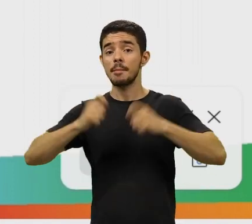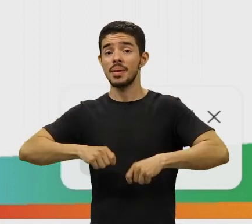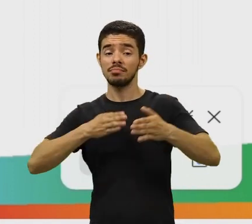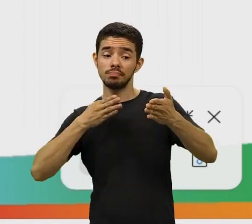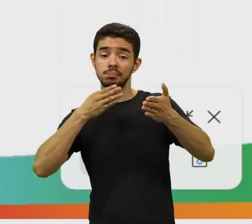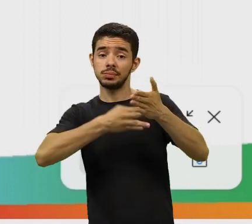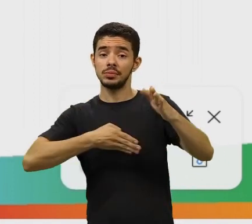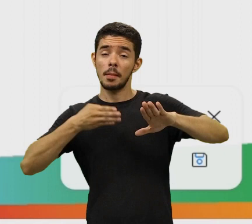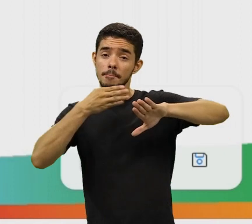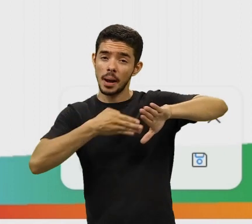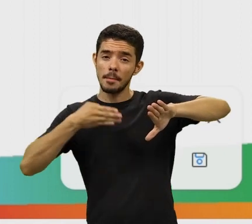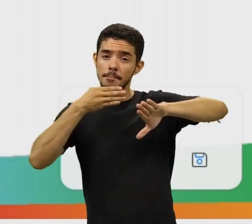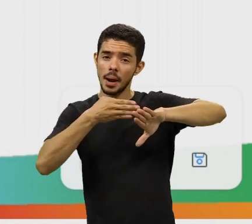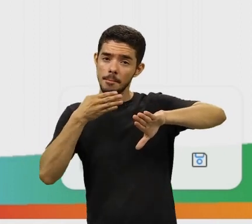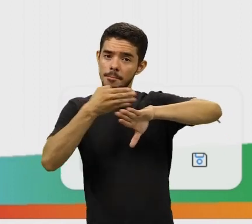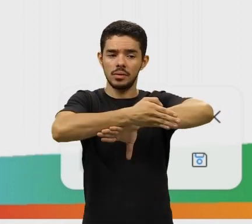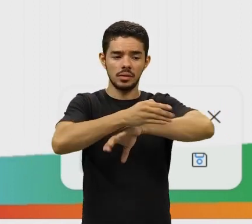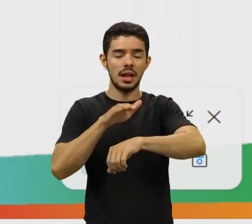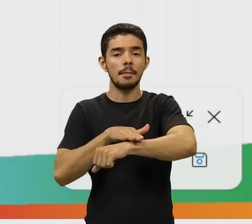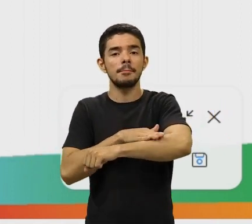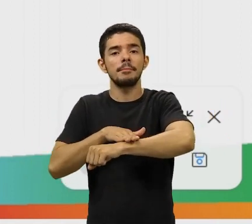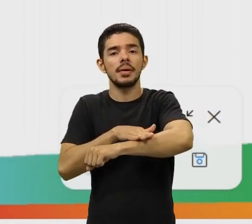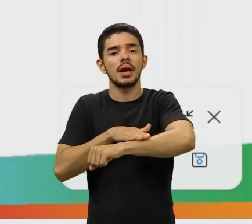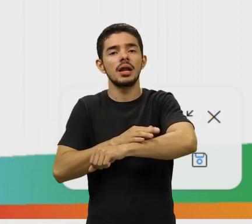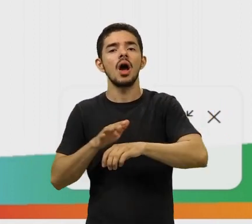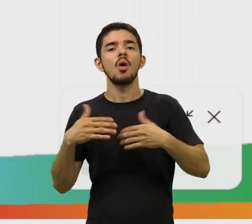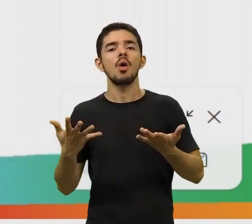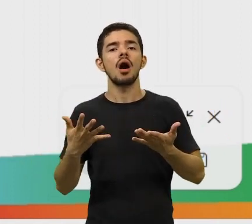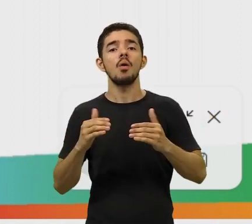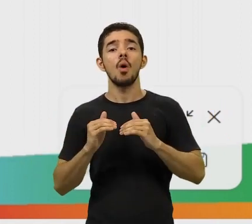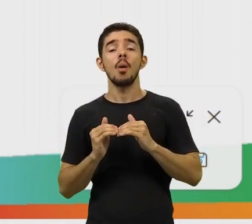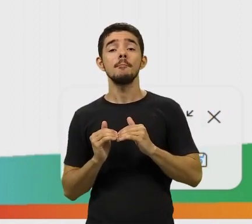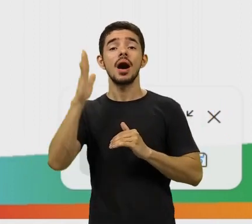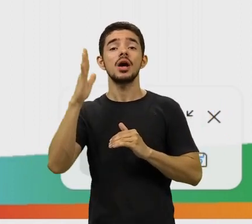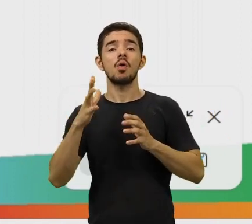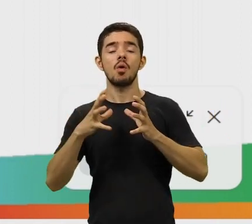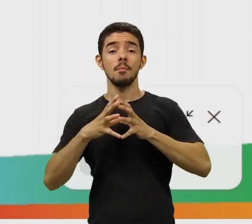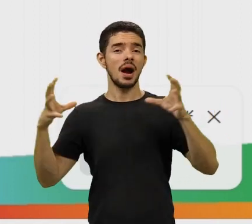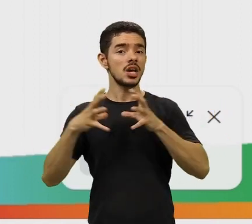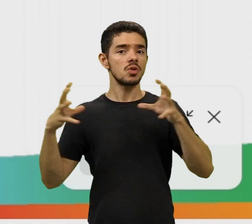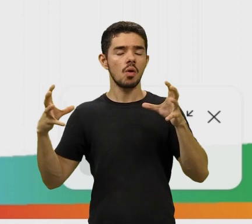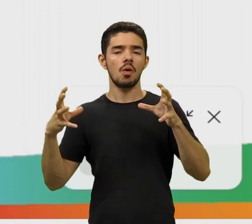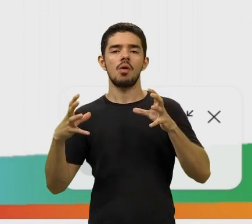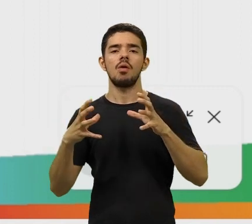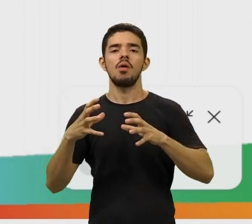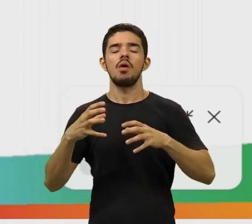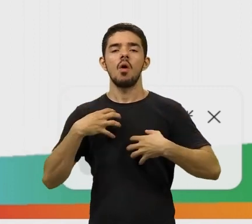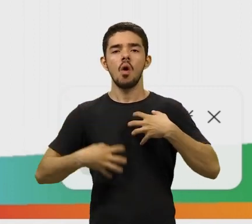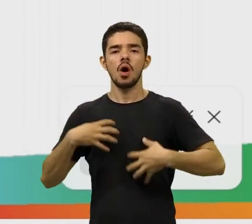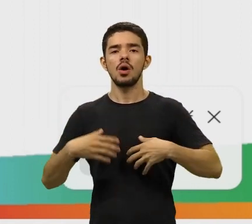capaz de romper a barreira imposta pela pele. Qual é o maior órgão do corpo humano? A